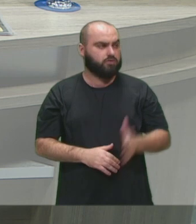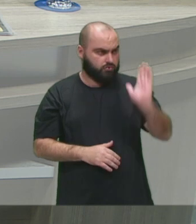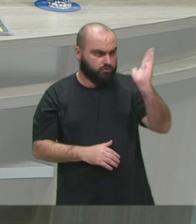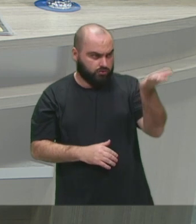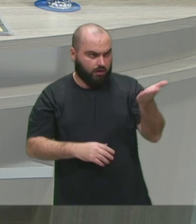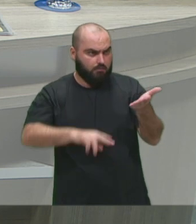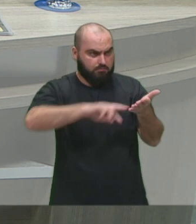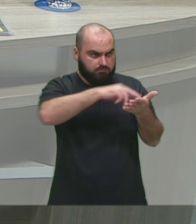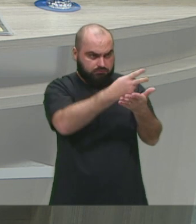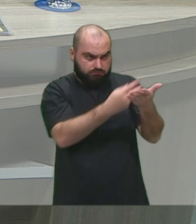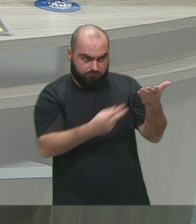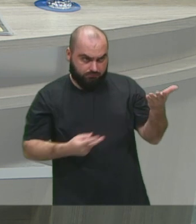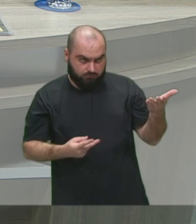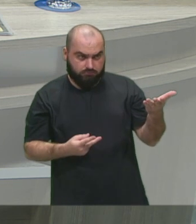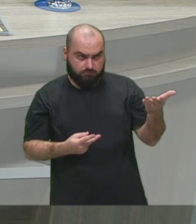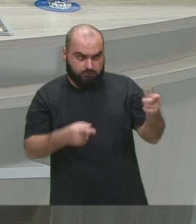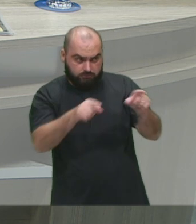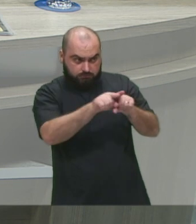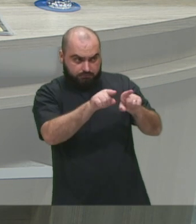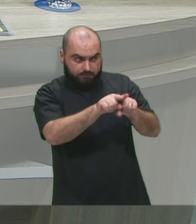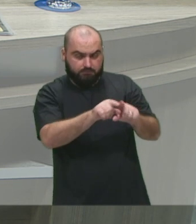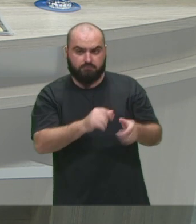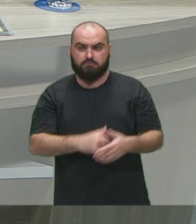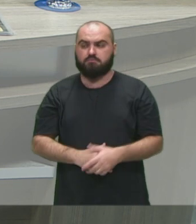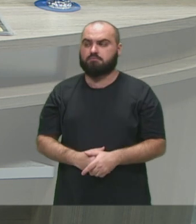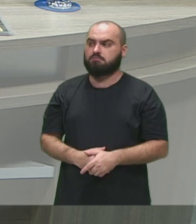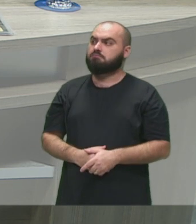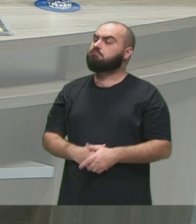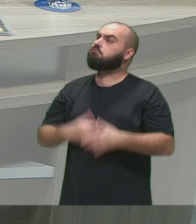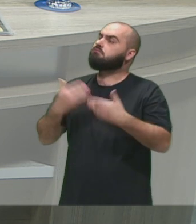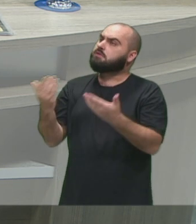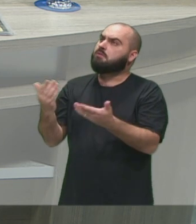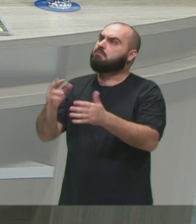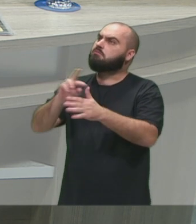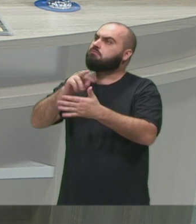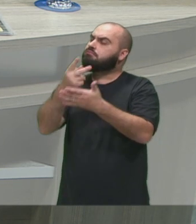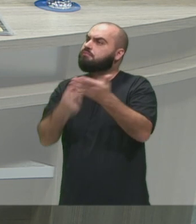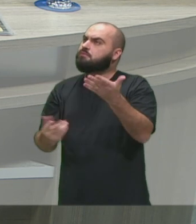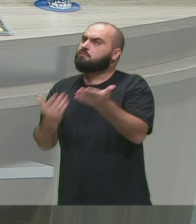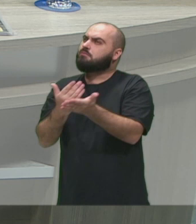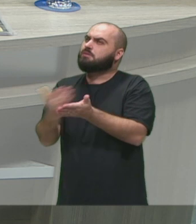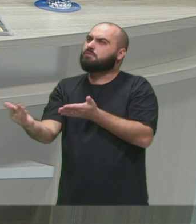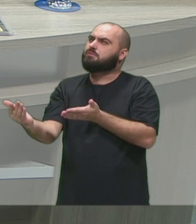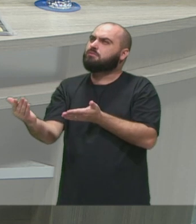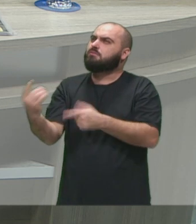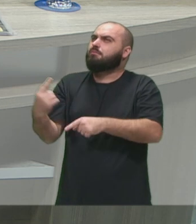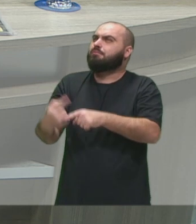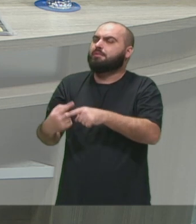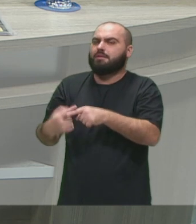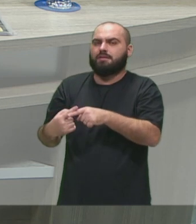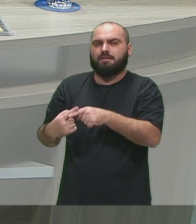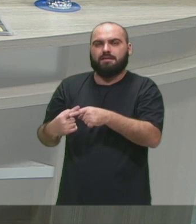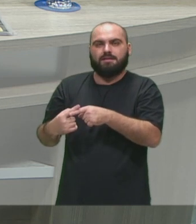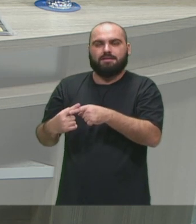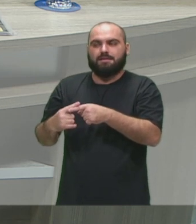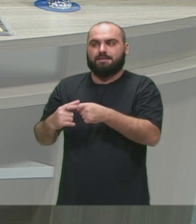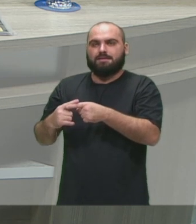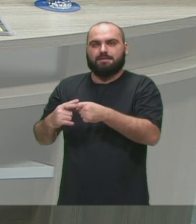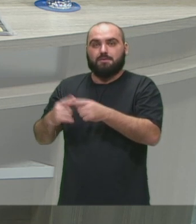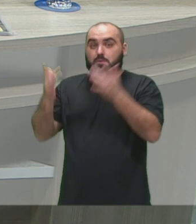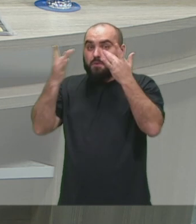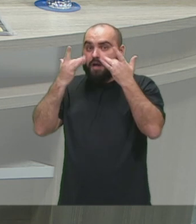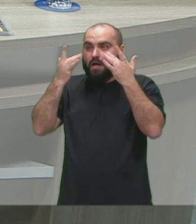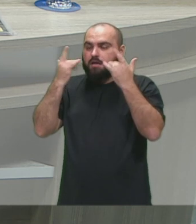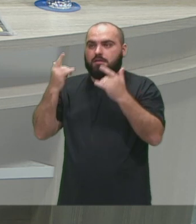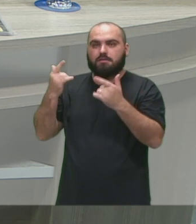poesia também? É uma poetisa A poesia, também? Elis, começou, por incrível que pareça, porque o artista ele vai evoluindo, né? Sim.